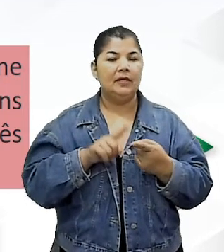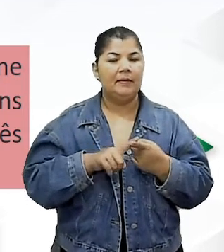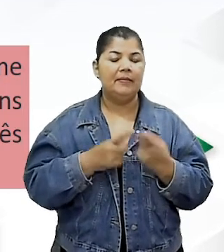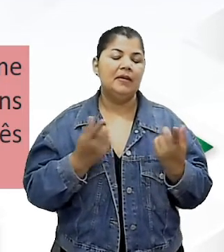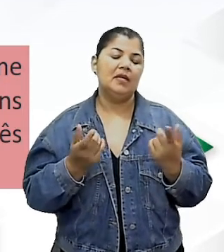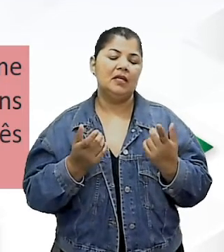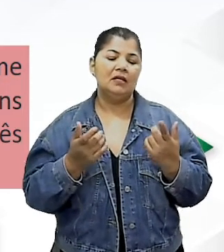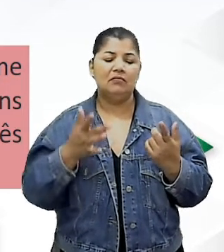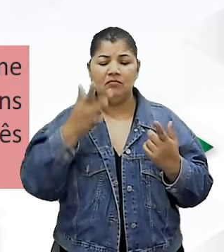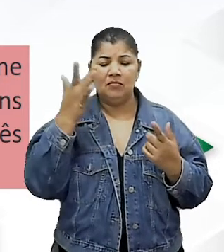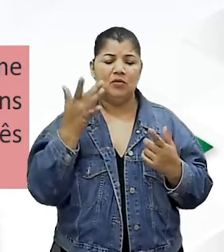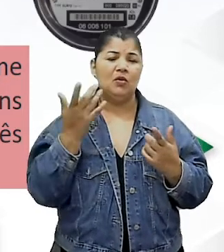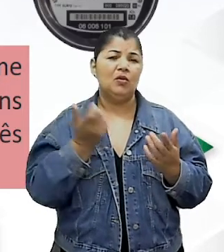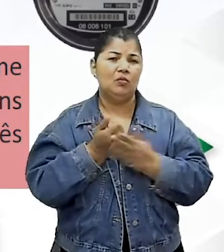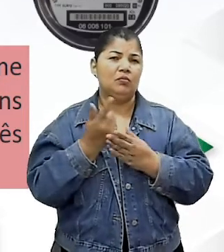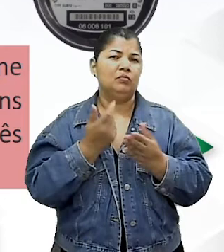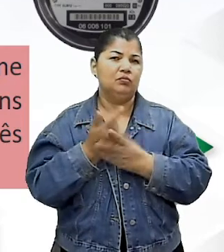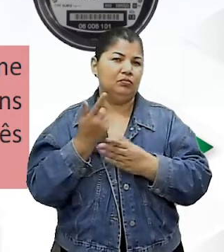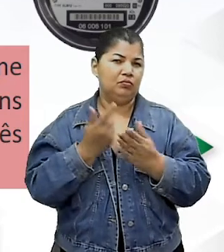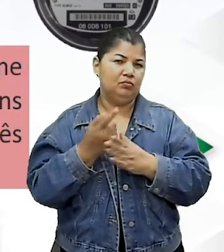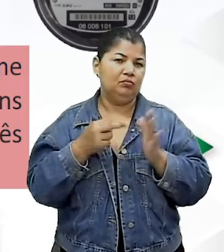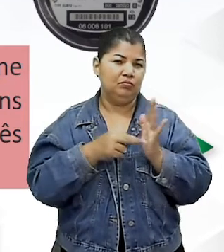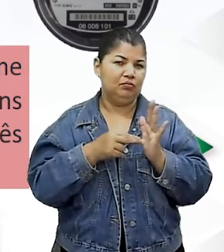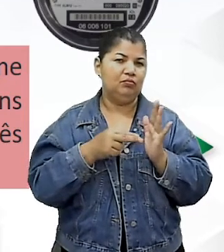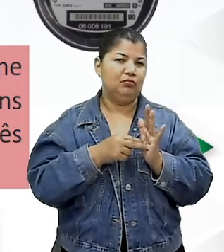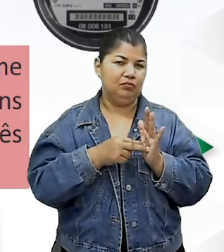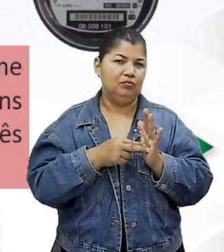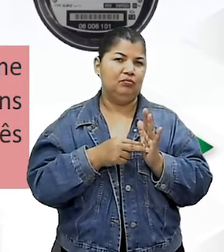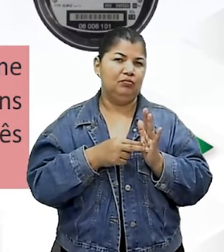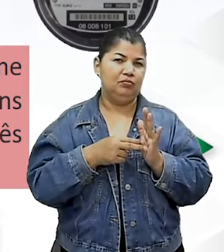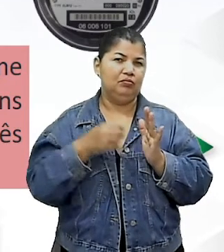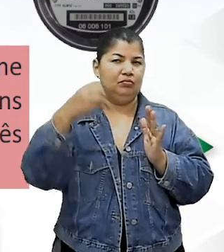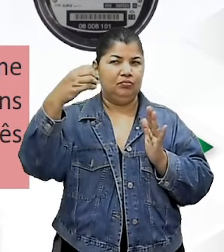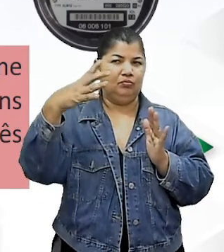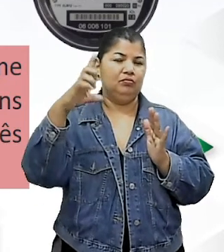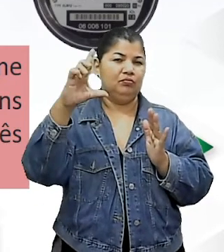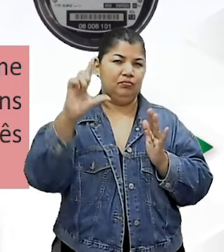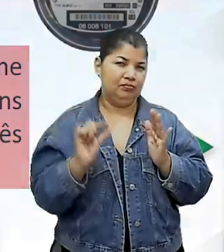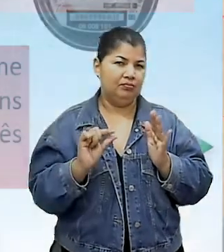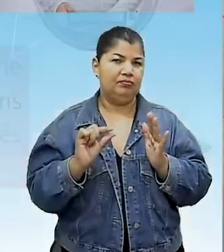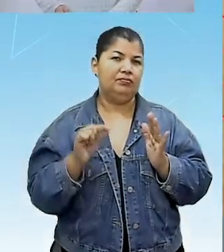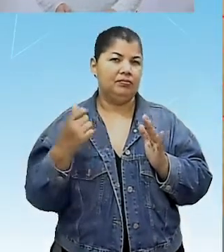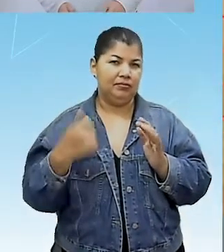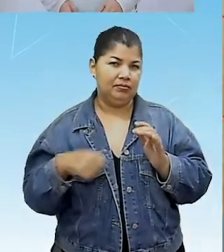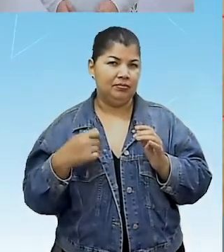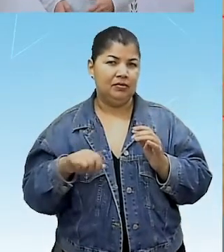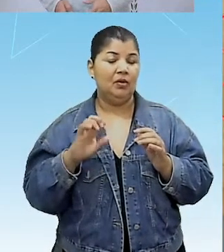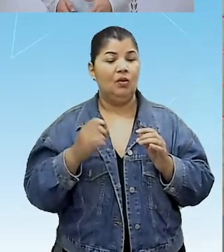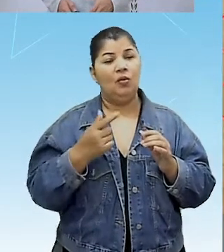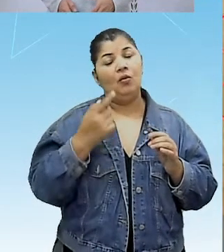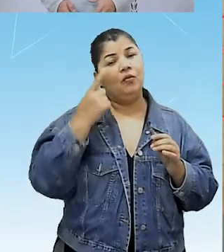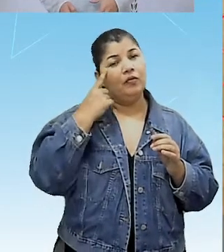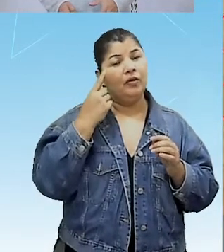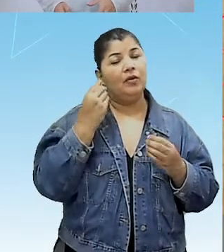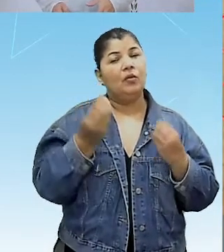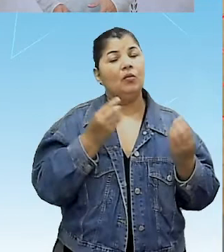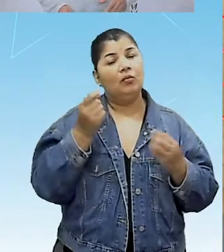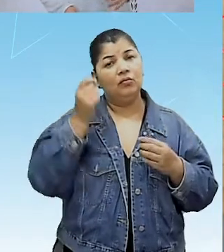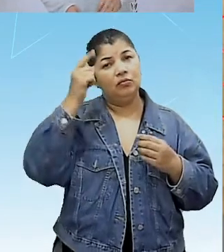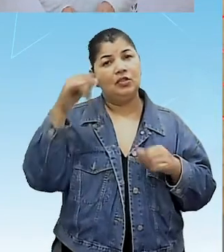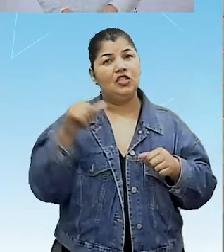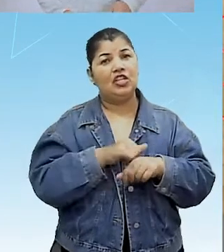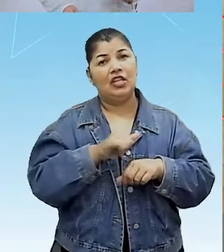esses aparelhos. E aí a conta de energia precisa baratear, ou nós precisamos arrumar recursos mais fáceis.